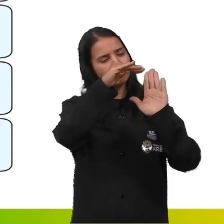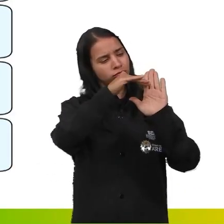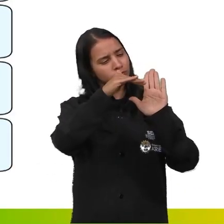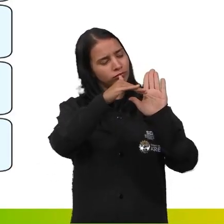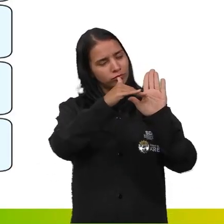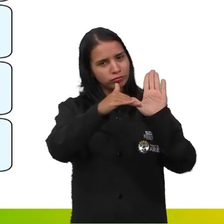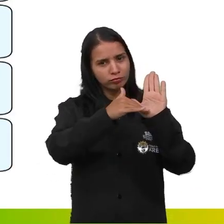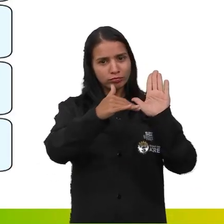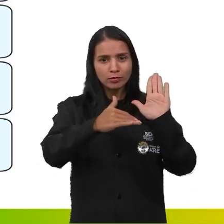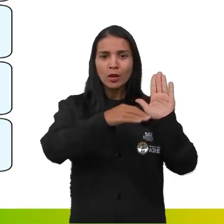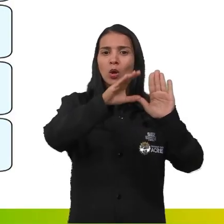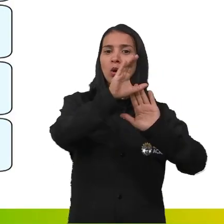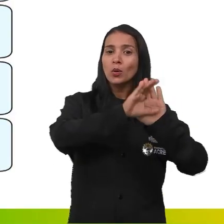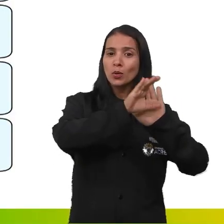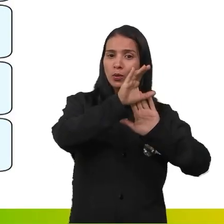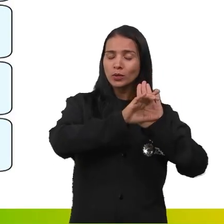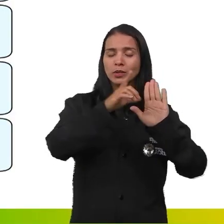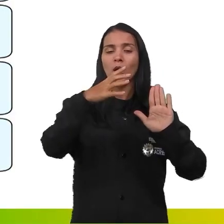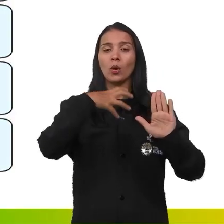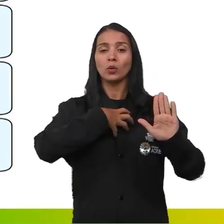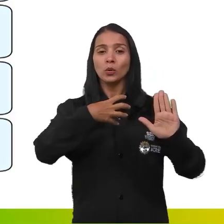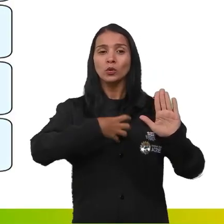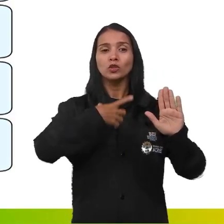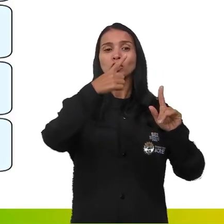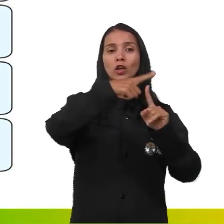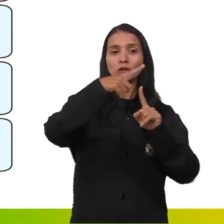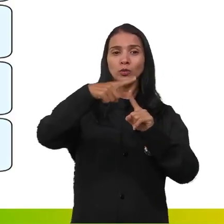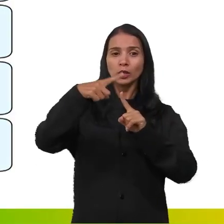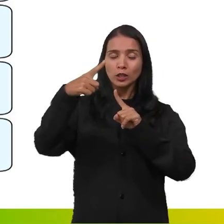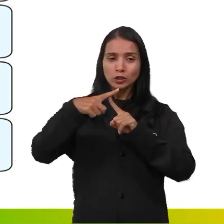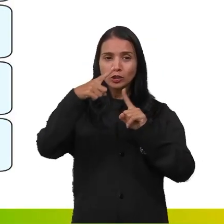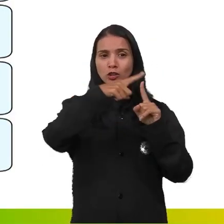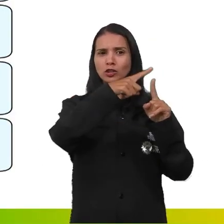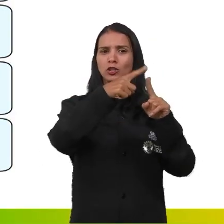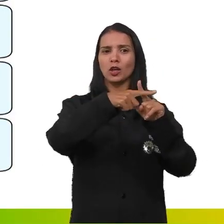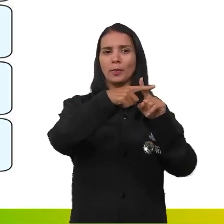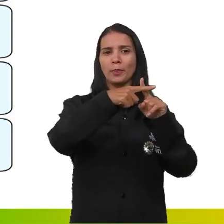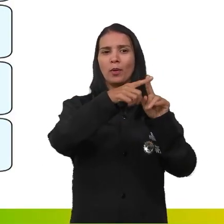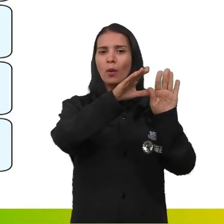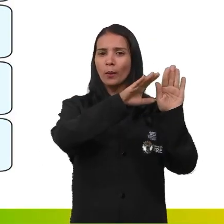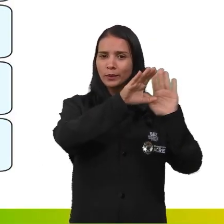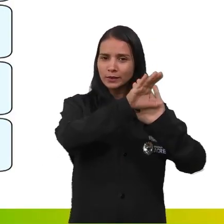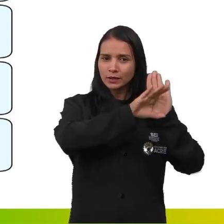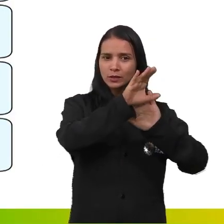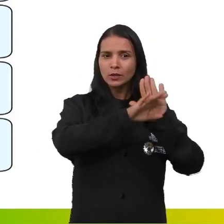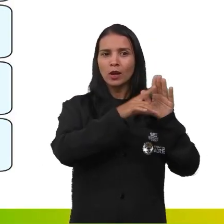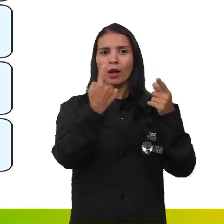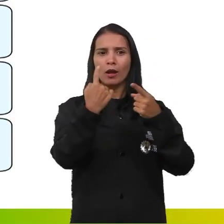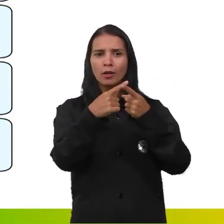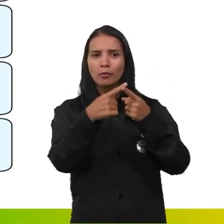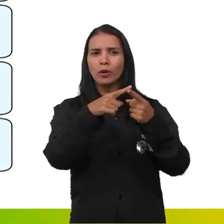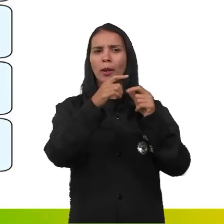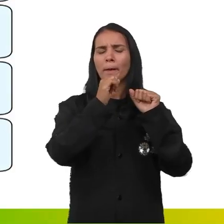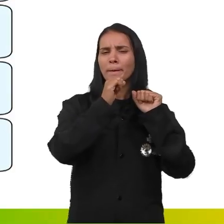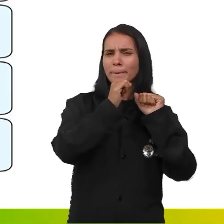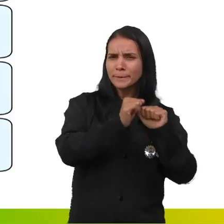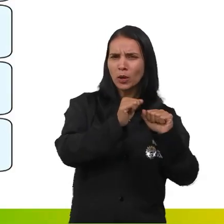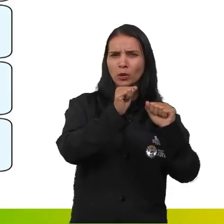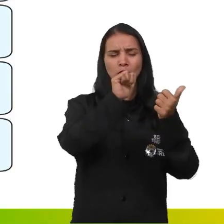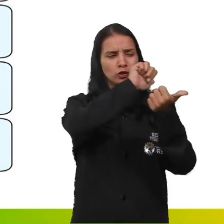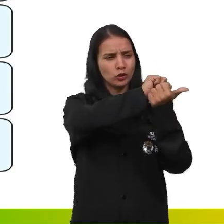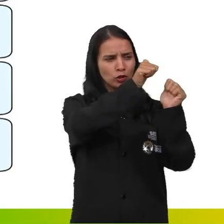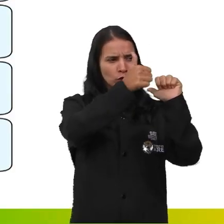a reformatação de conteúdo para outra mídia, ó, para outra mídia. O multissemiótico, uso de texto, imagem,